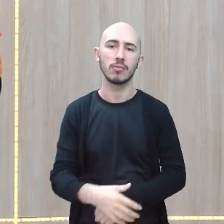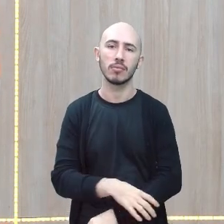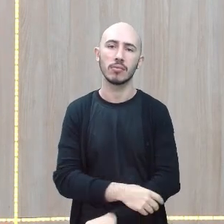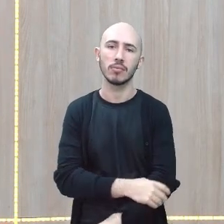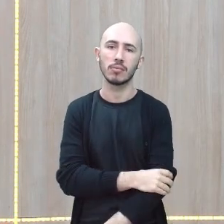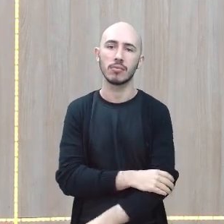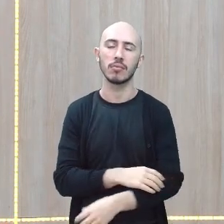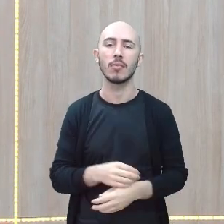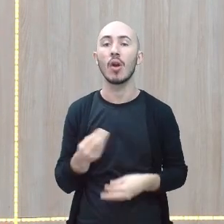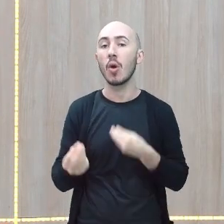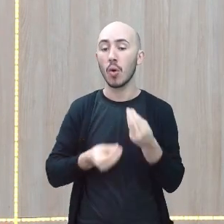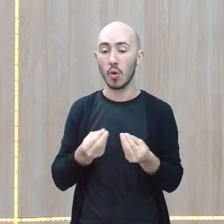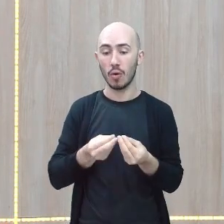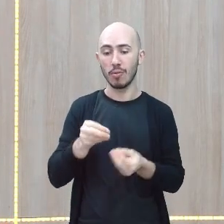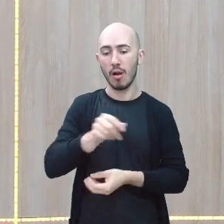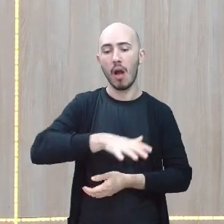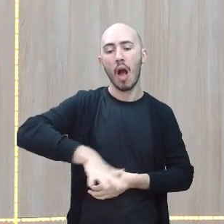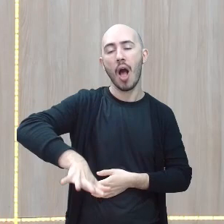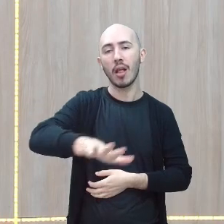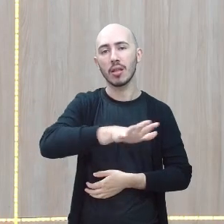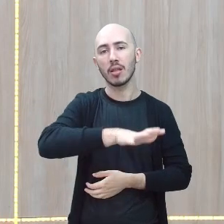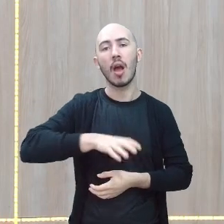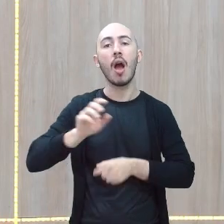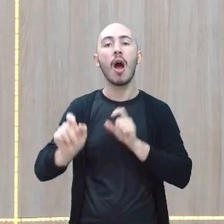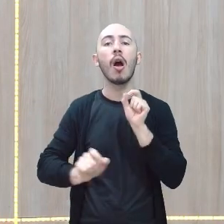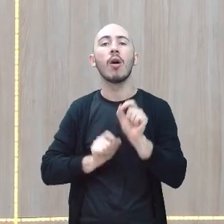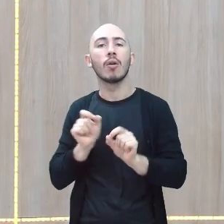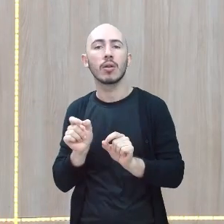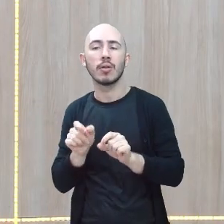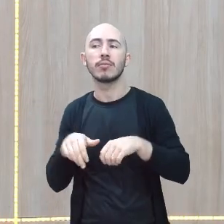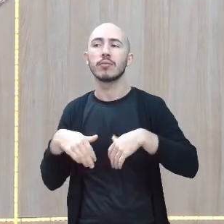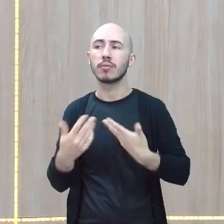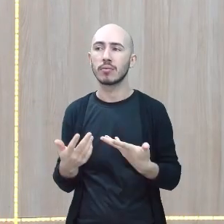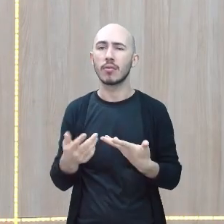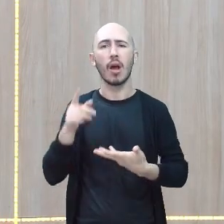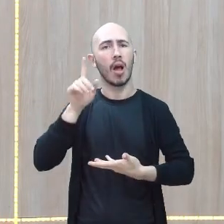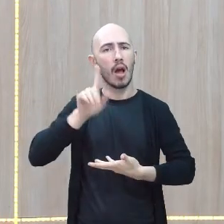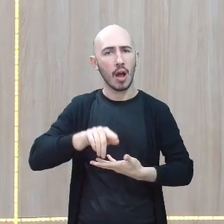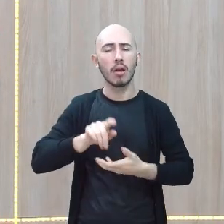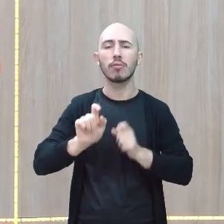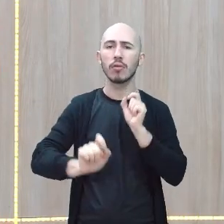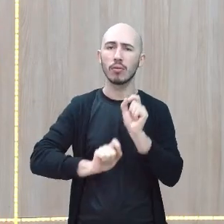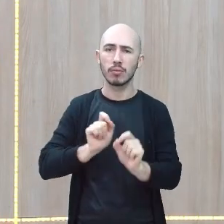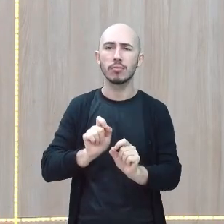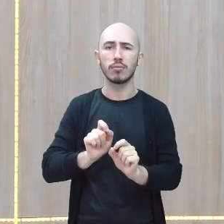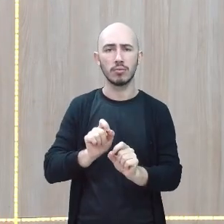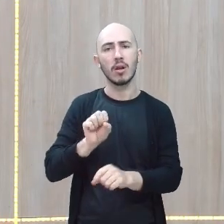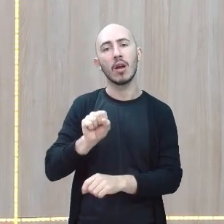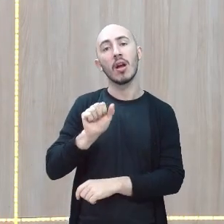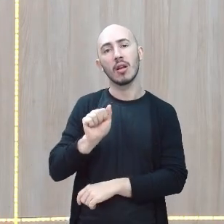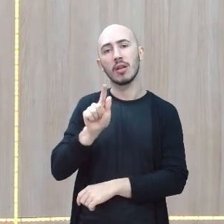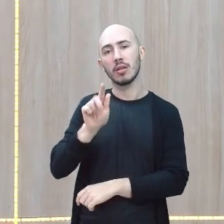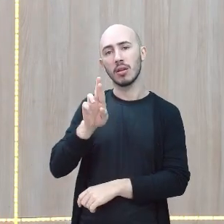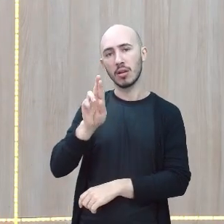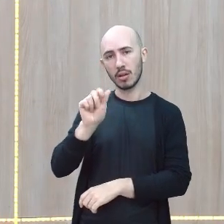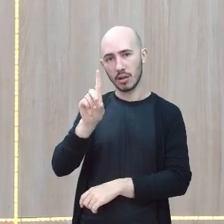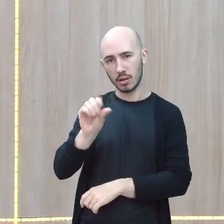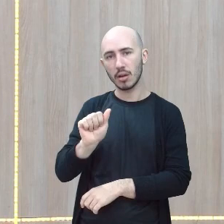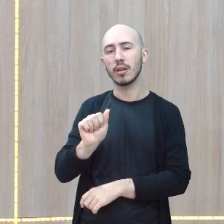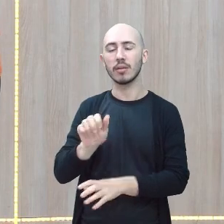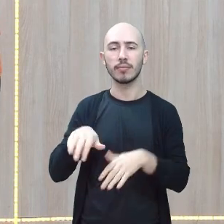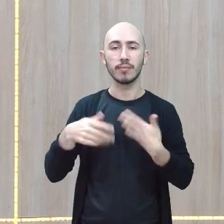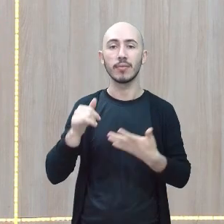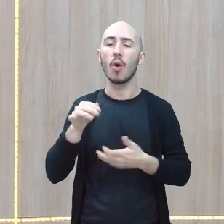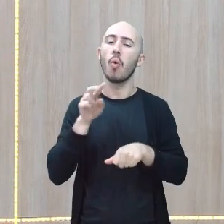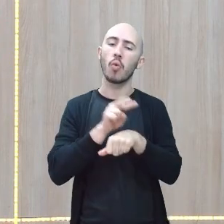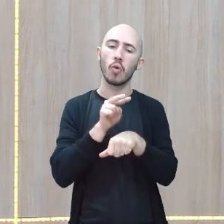ela fosse considerada, e né, professor, considerada sagrada, né? Então existe um cuidado, né, com a terra.